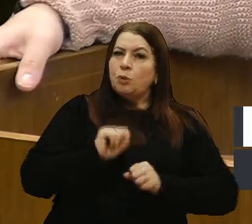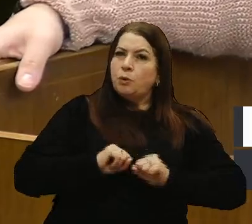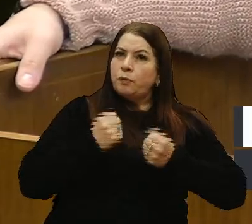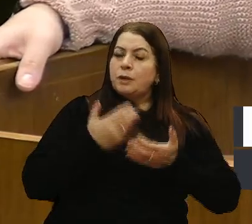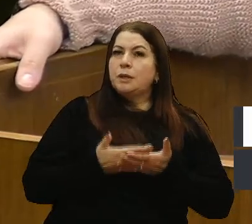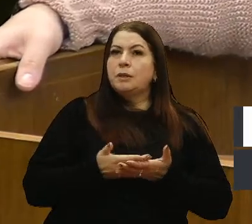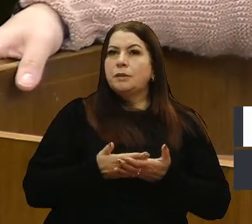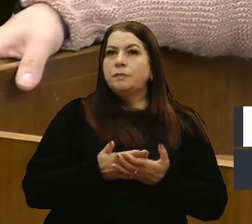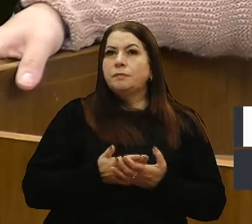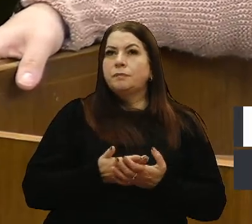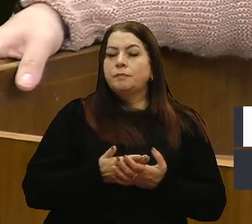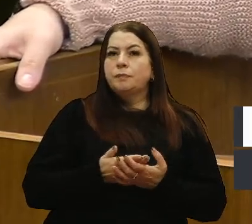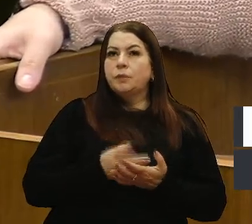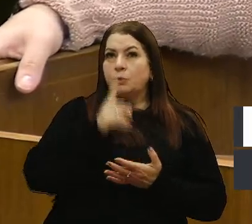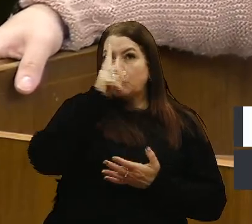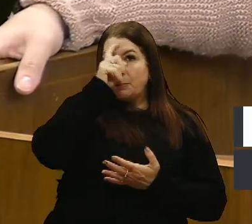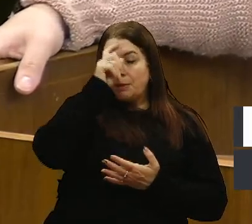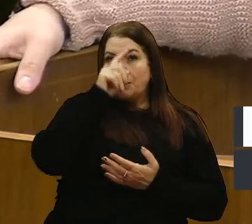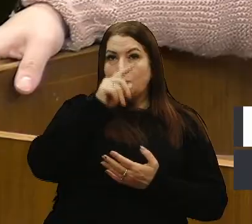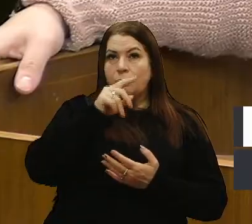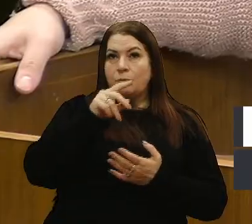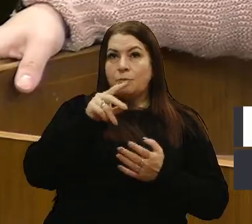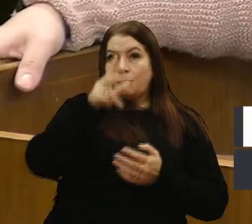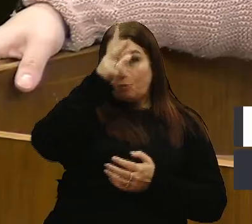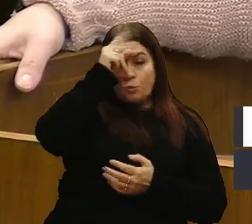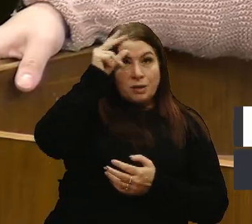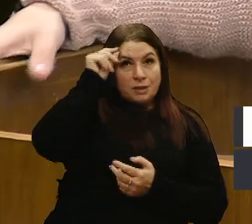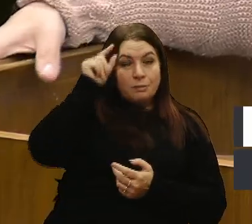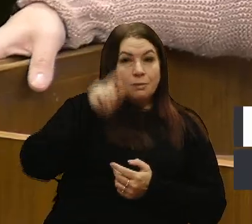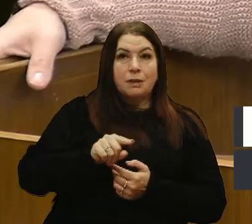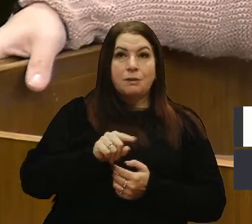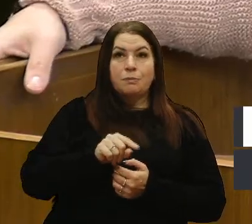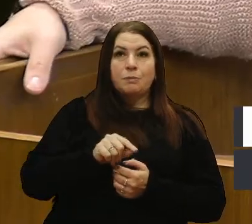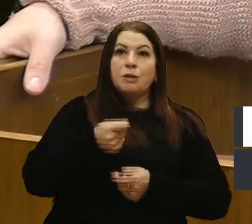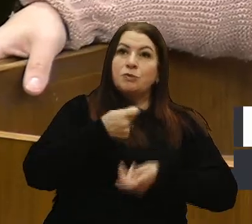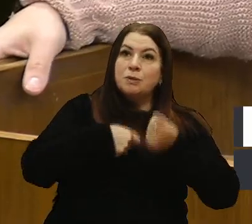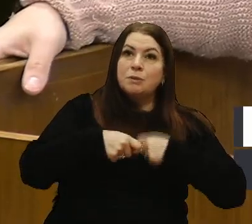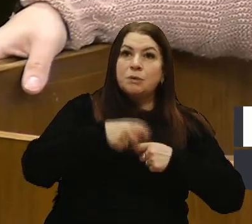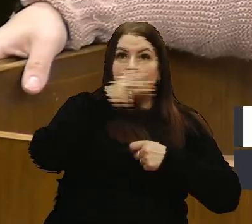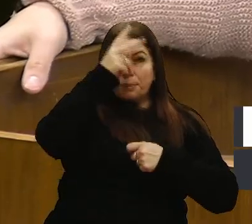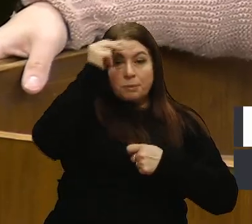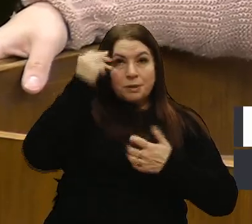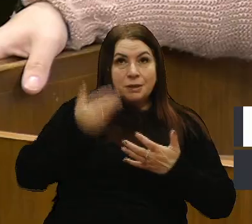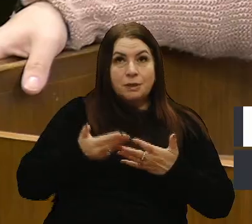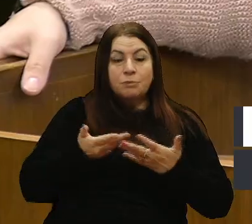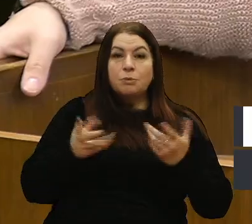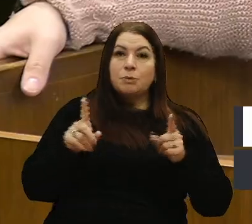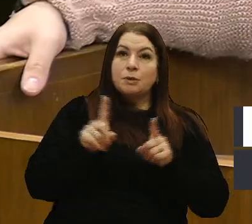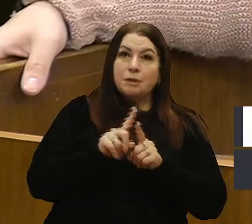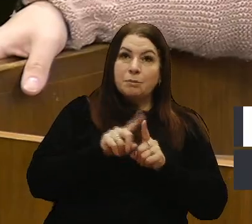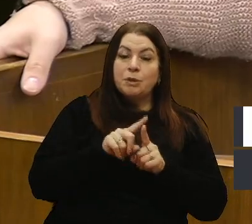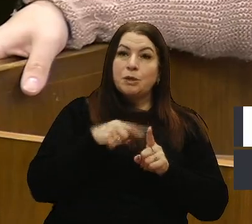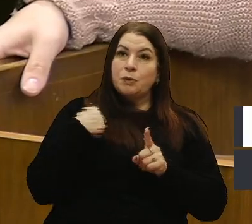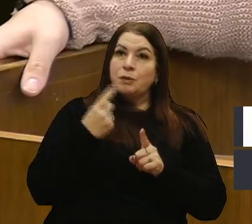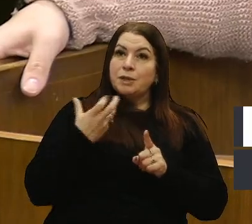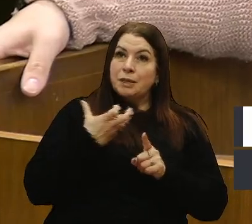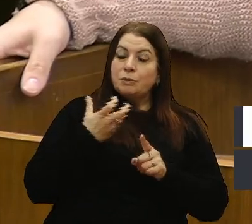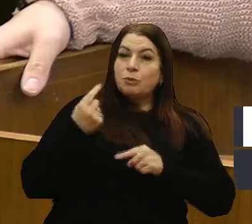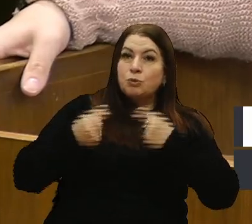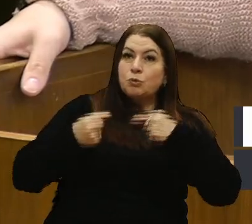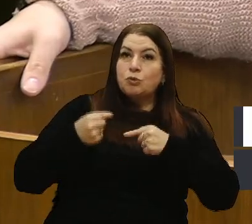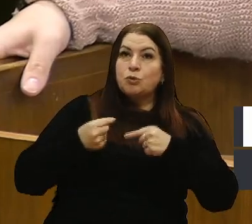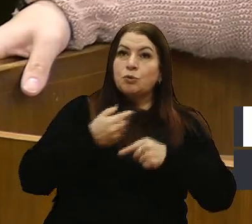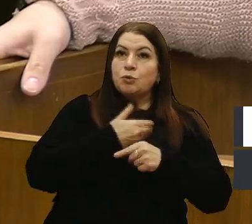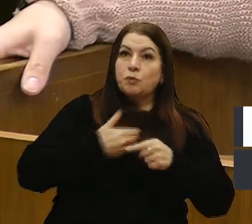defendendo que seja um hospital municipal, que tenha que ser gerido pelo município. Inclusive, nós queremos discutir com o